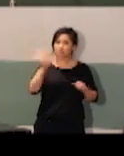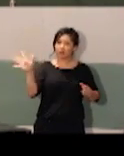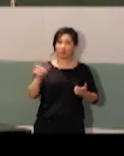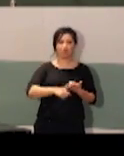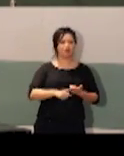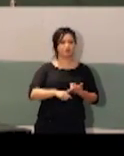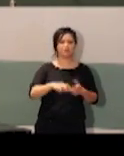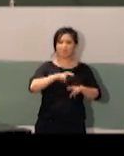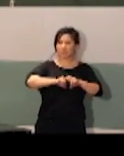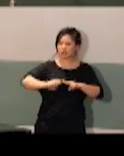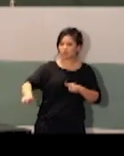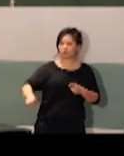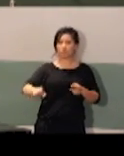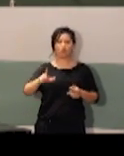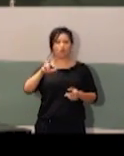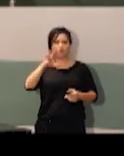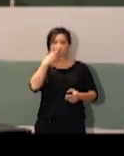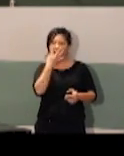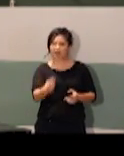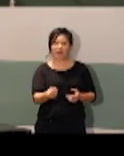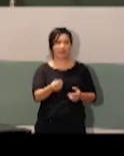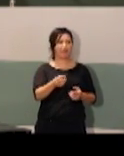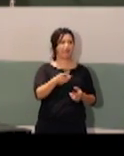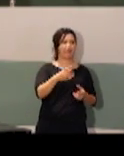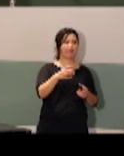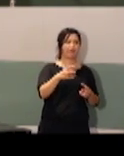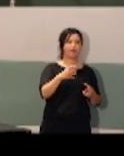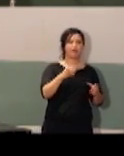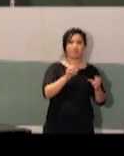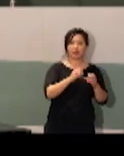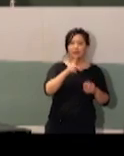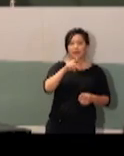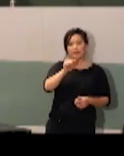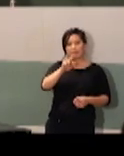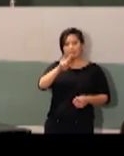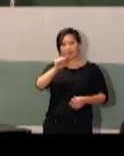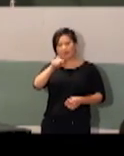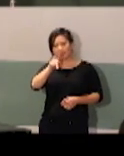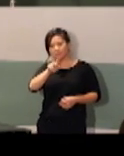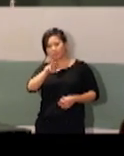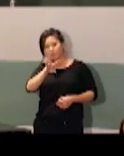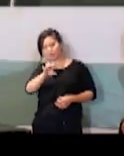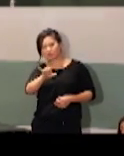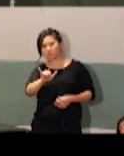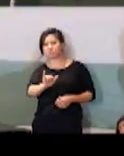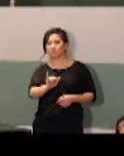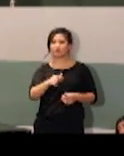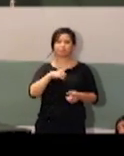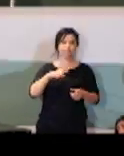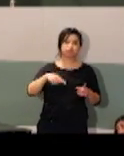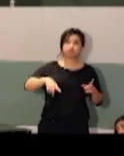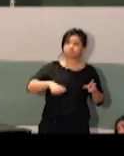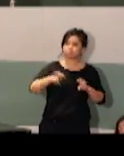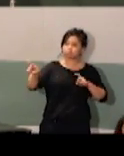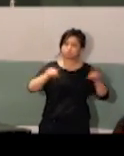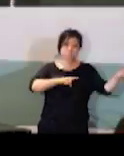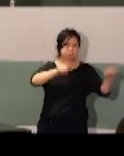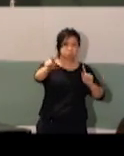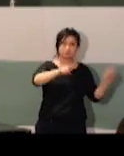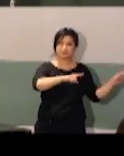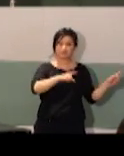Guará, passa pelo Parkway, passa pela Metropolitana e Núcleo Bandeirantes e vai atender a nossa região metropolitana